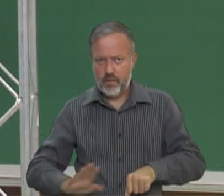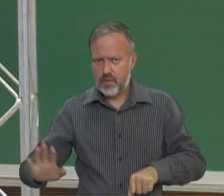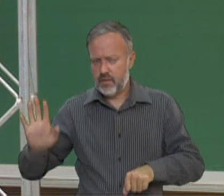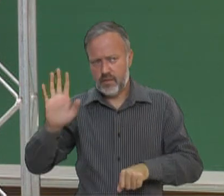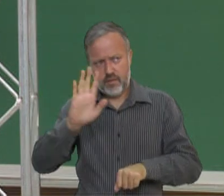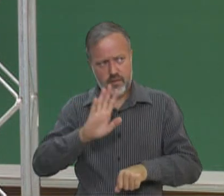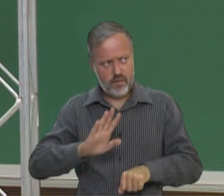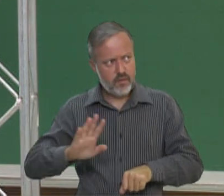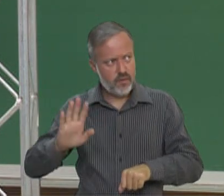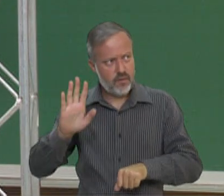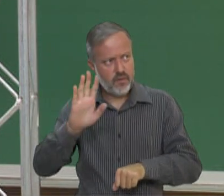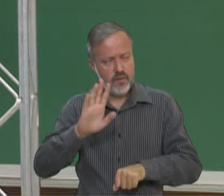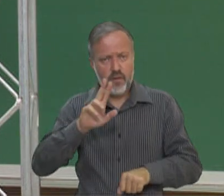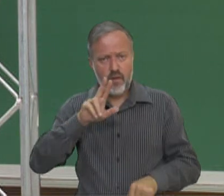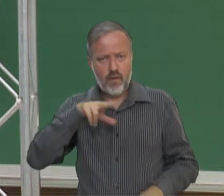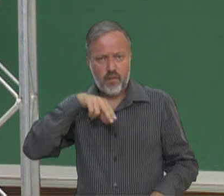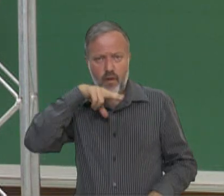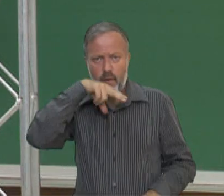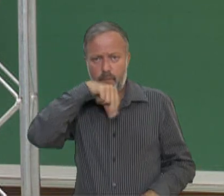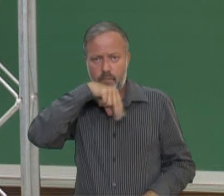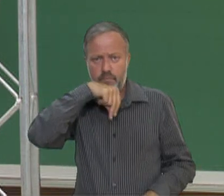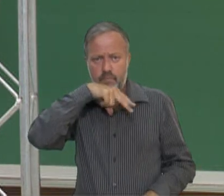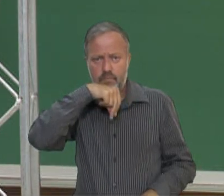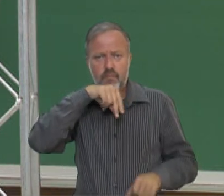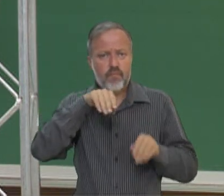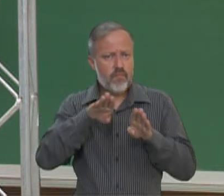então há o El País em português também.